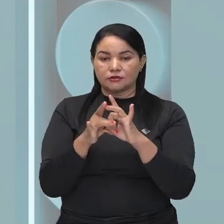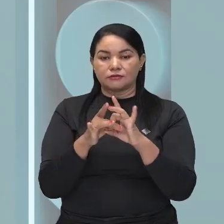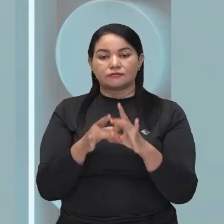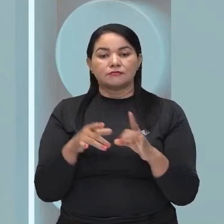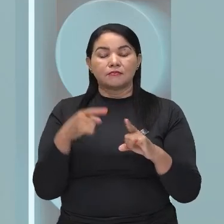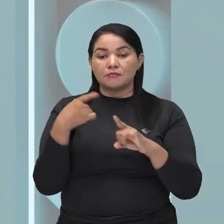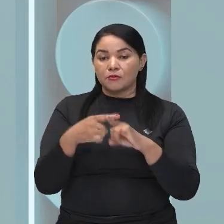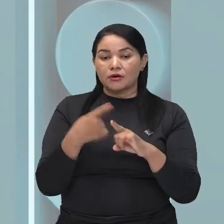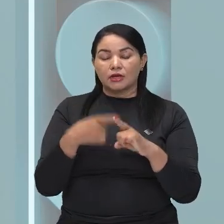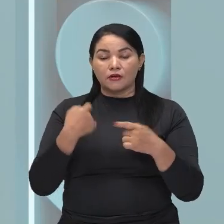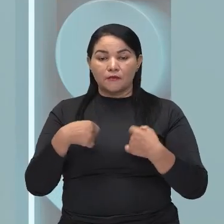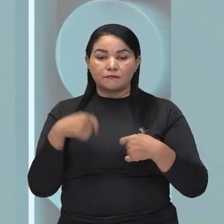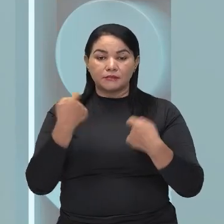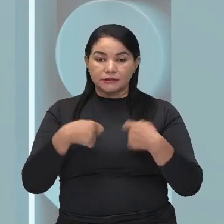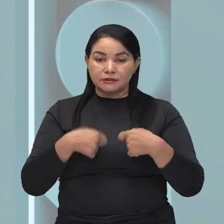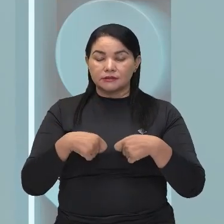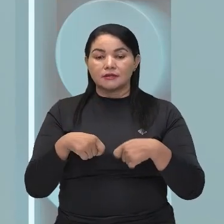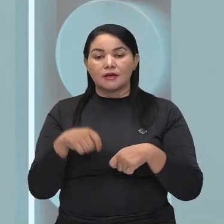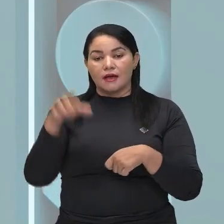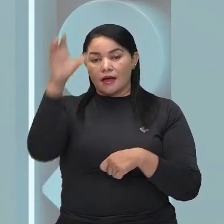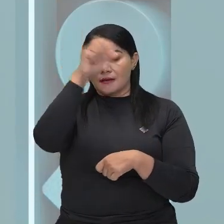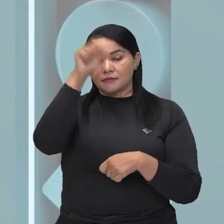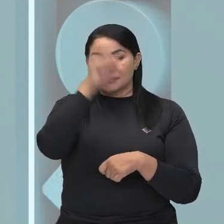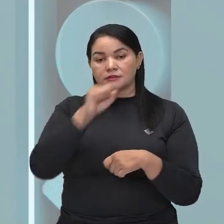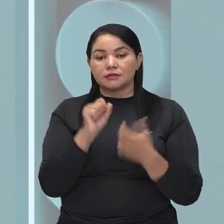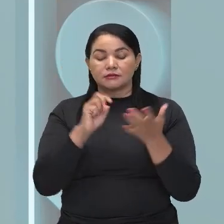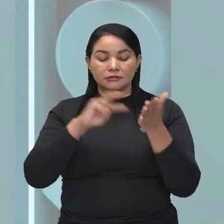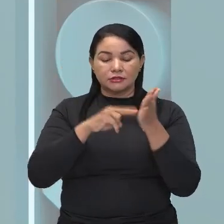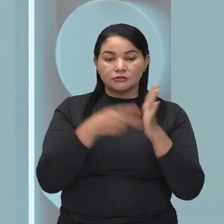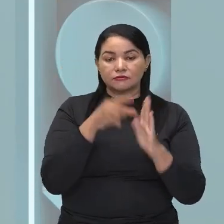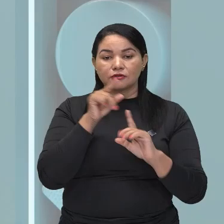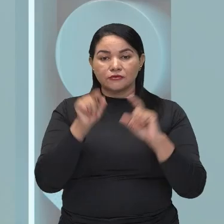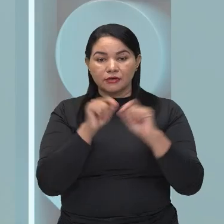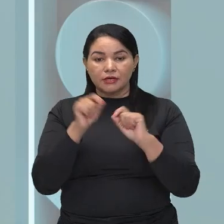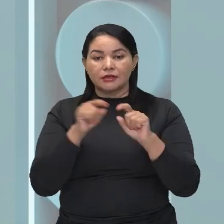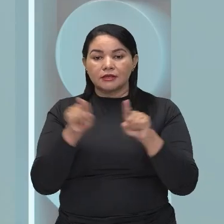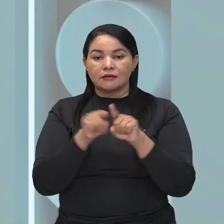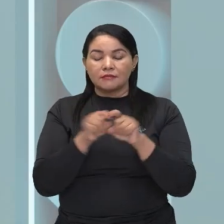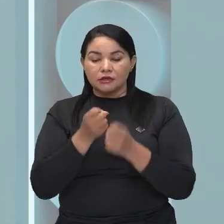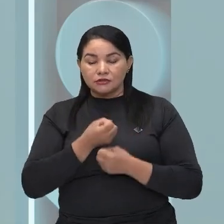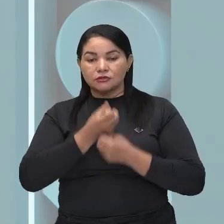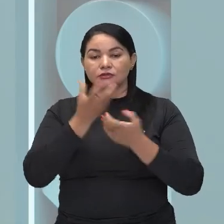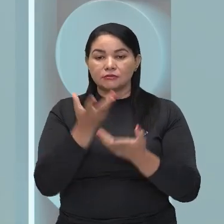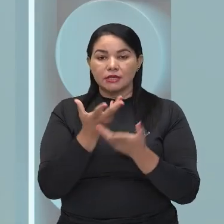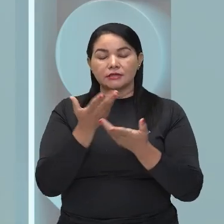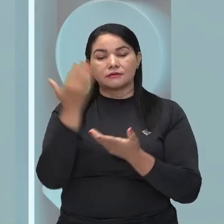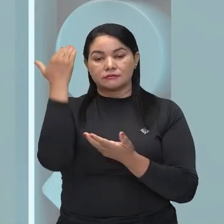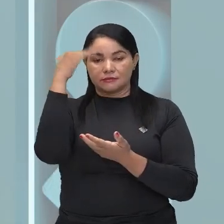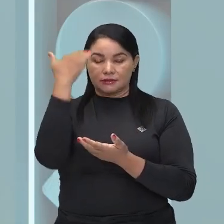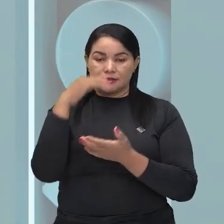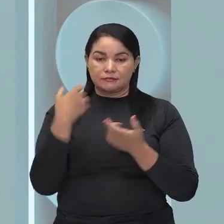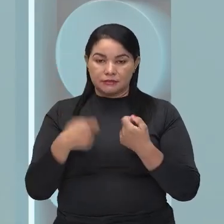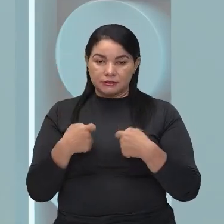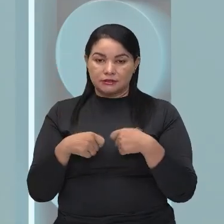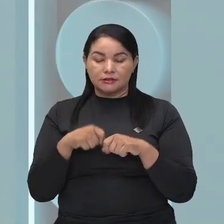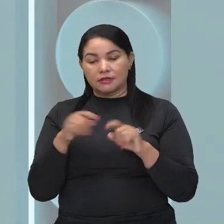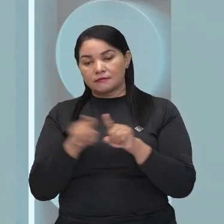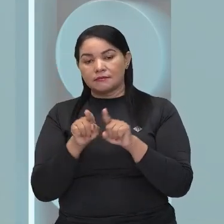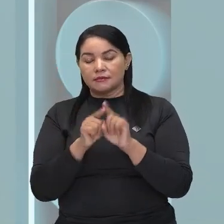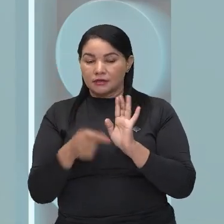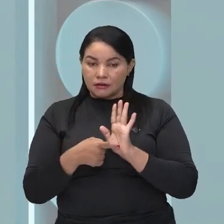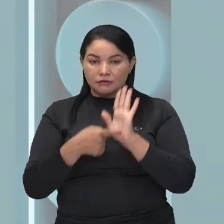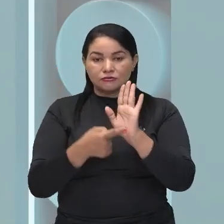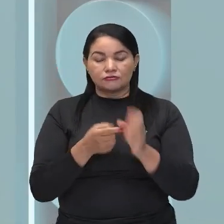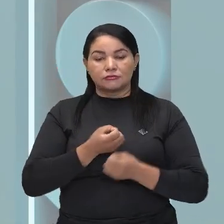preciso aprender o que elas significam, preciso compreender o que elas expressam, o que elas ajudam a expressar. E uma